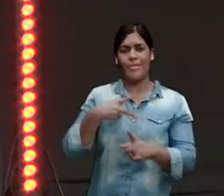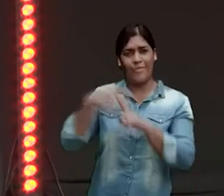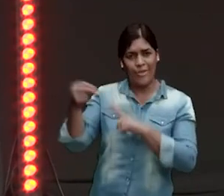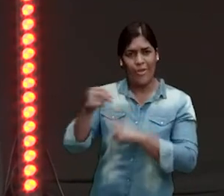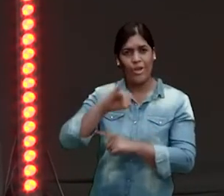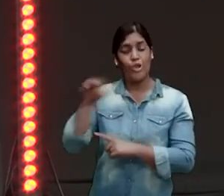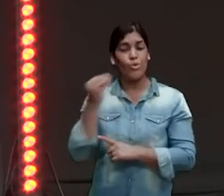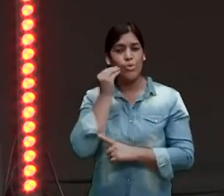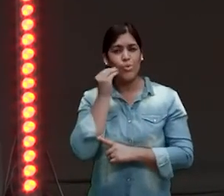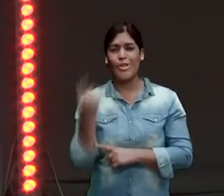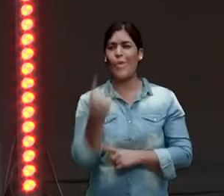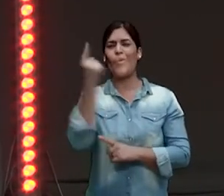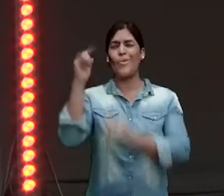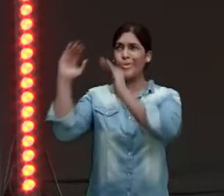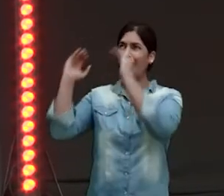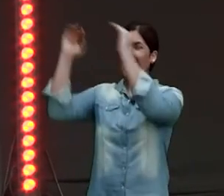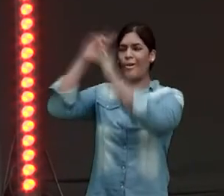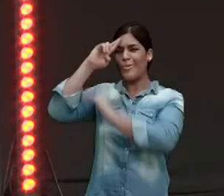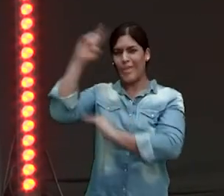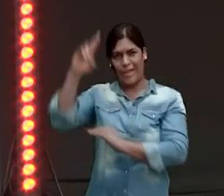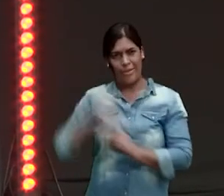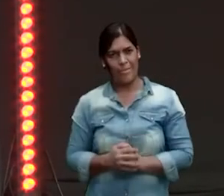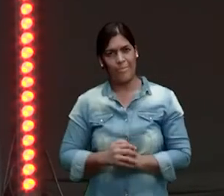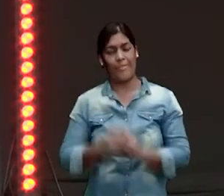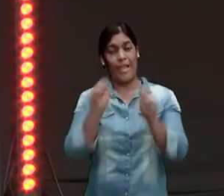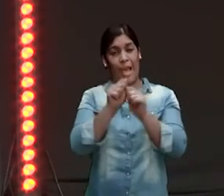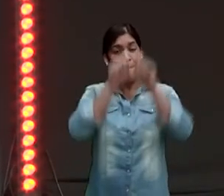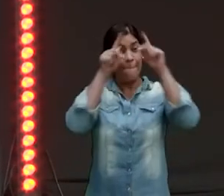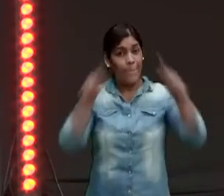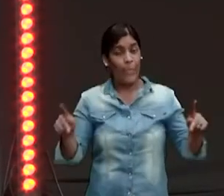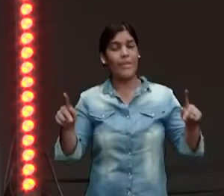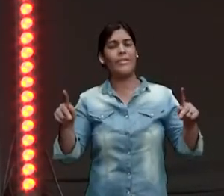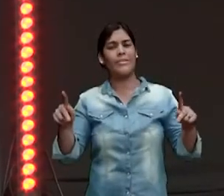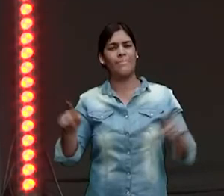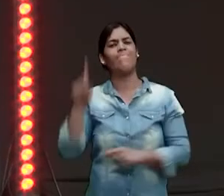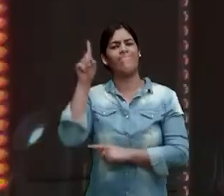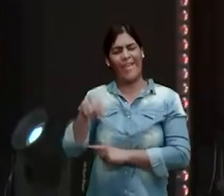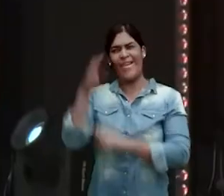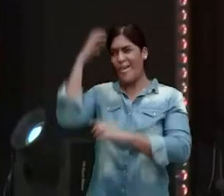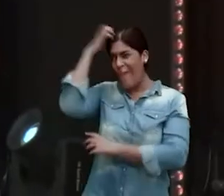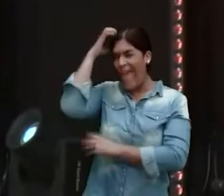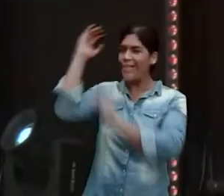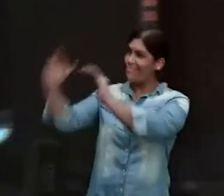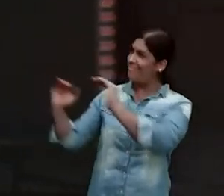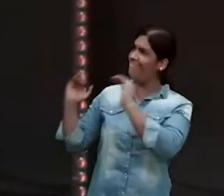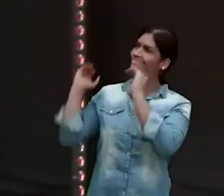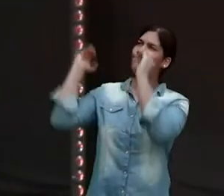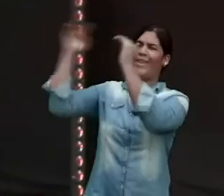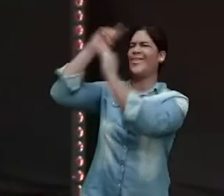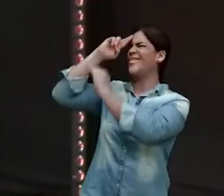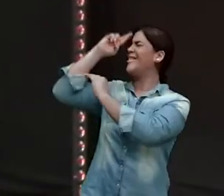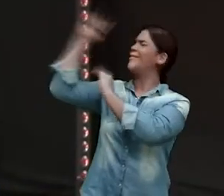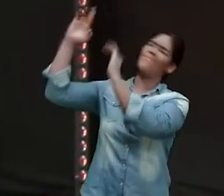Judas bem é o único soberano o Senhor venha Apocalipse velho é um rei dos reis